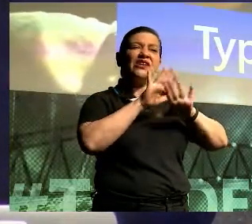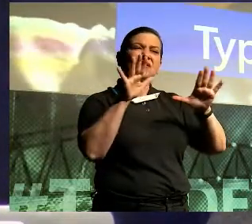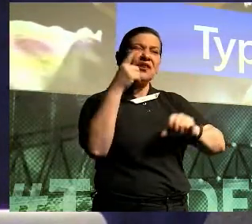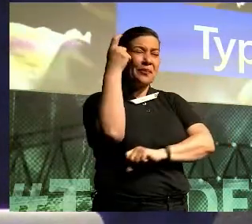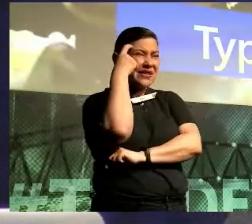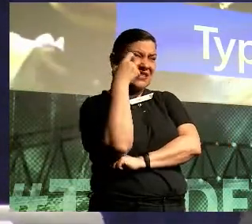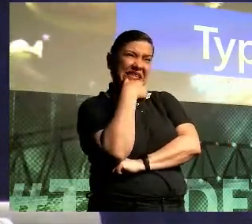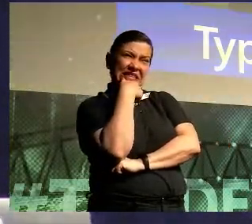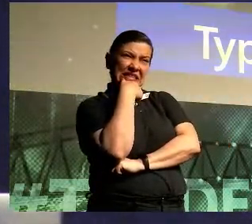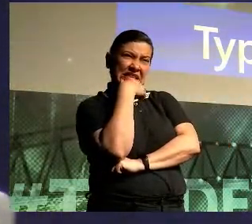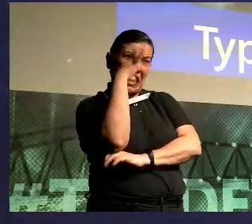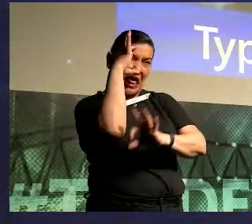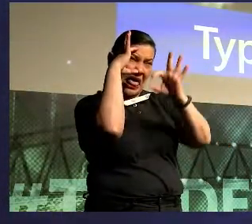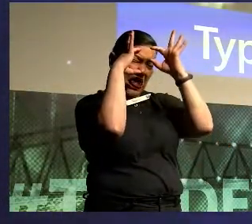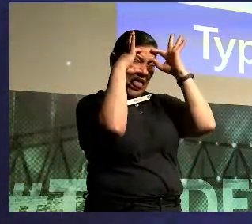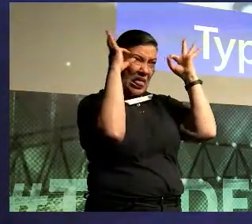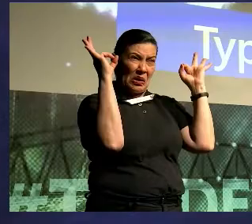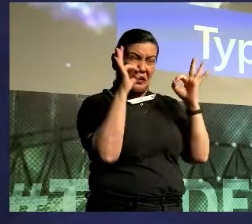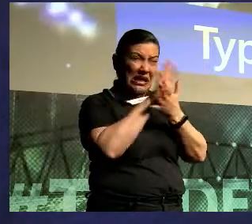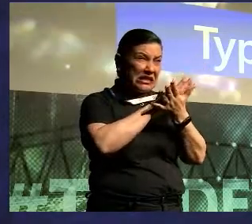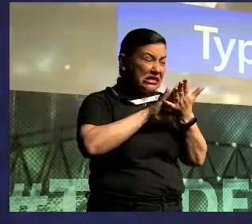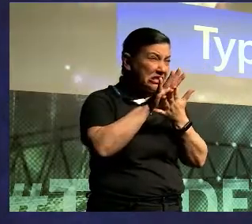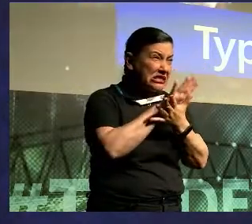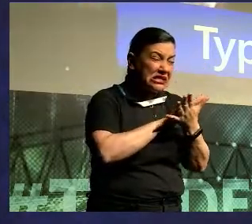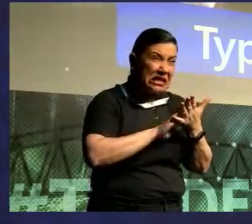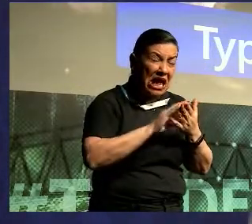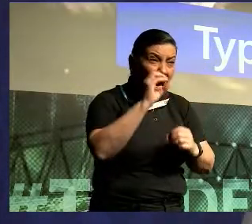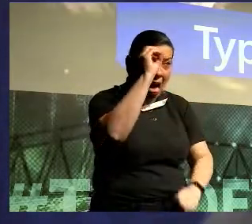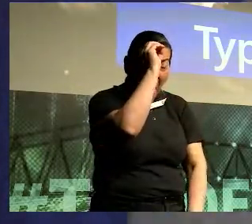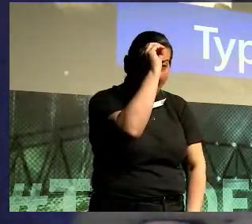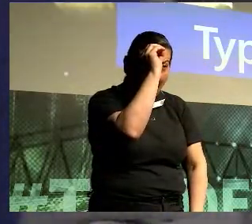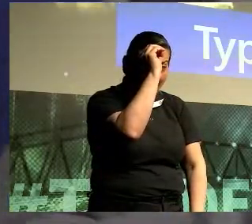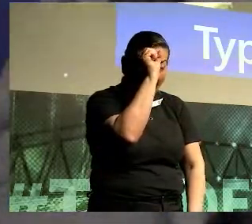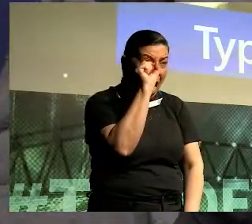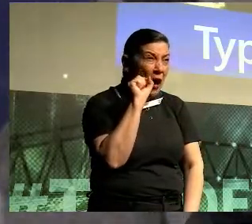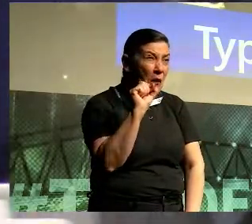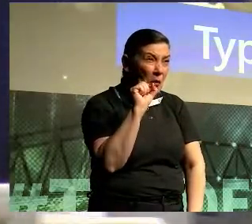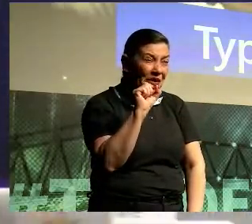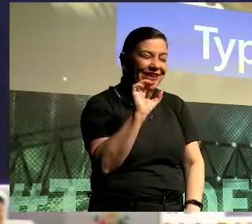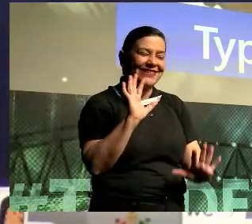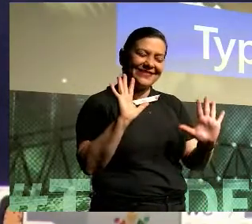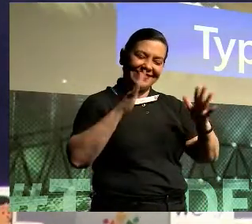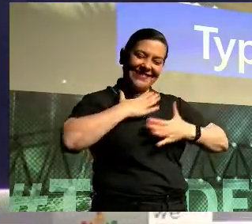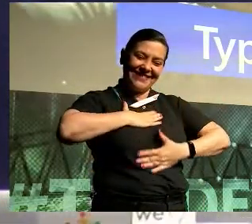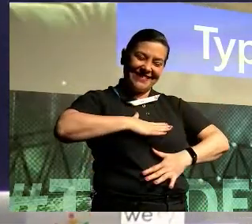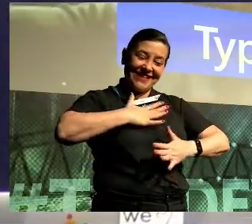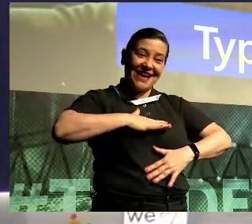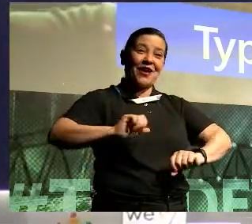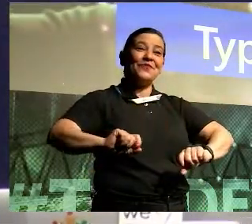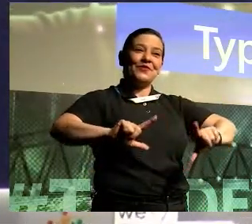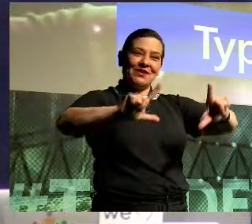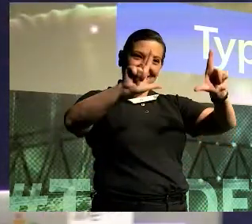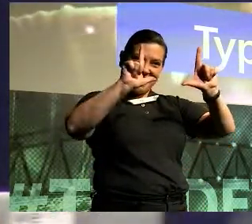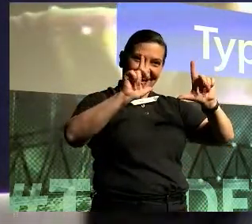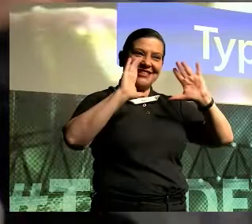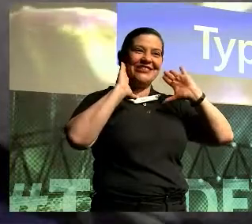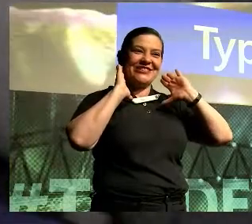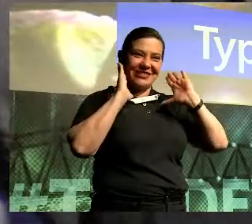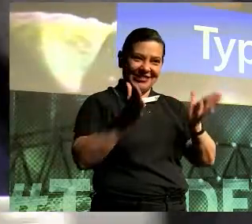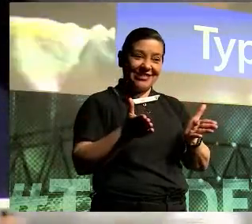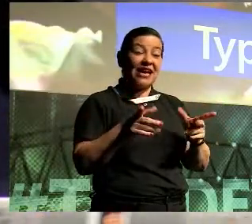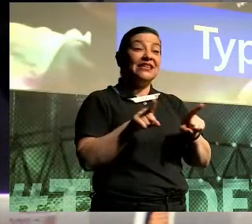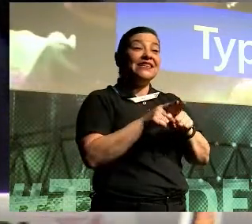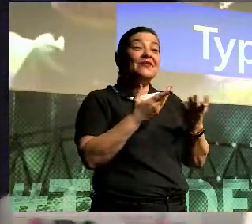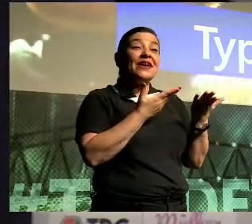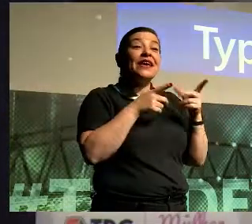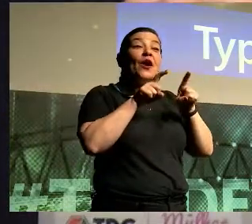porque vocês não entenderam a vírgula X da linha 12, tá bom? Todos os slides já estão online, eu acessei no computador aqui, que nem é